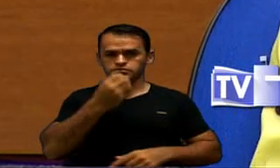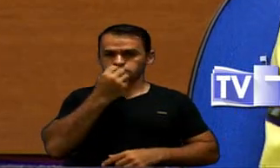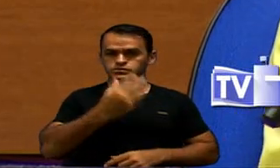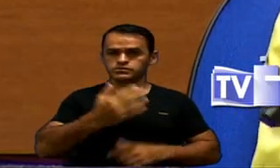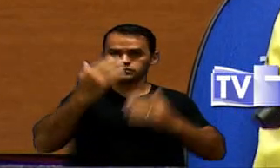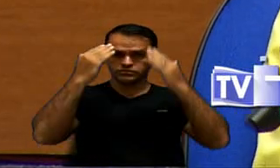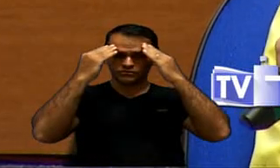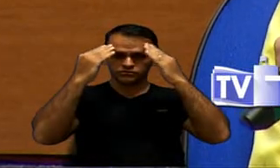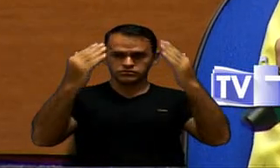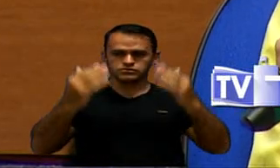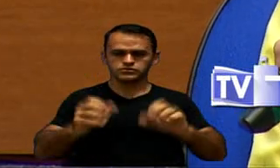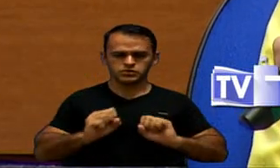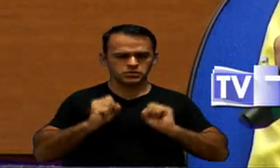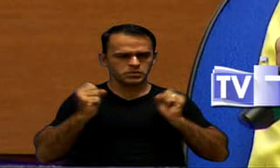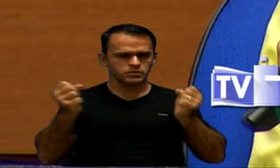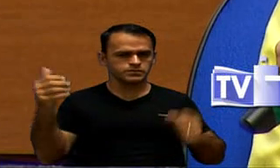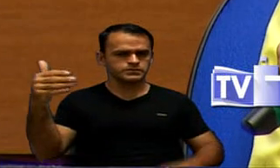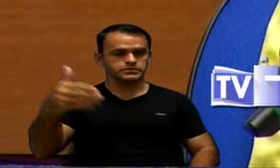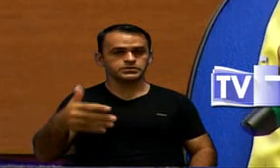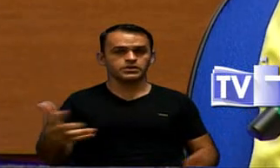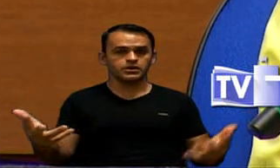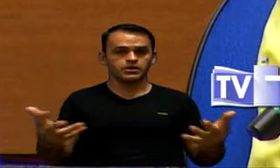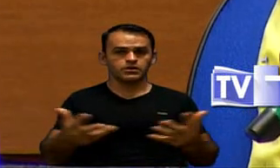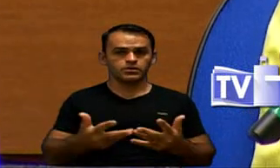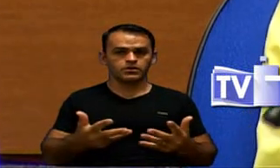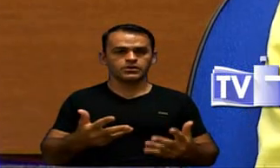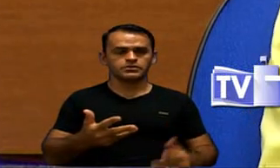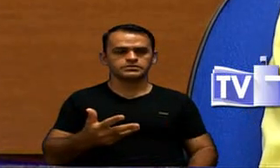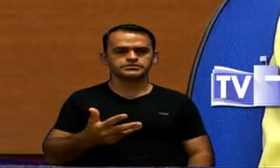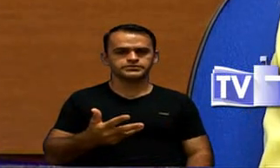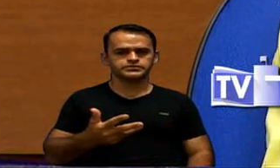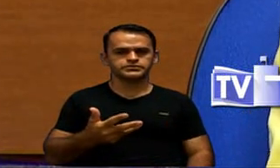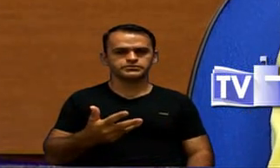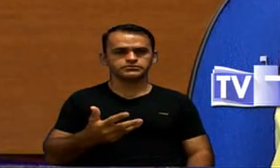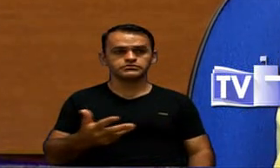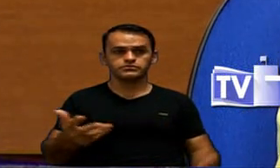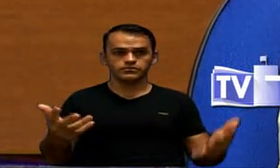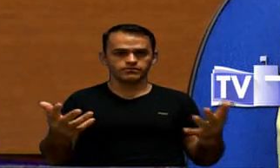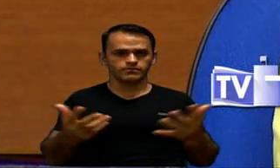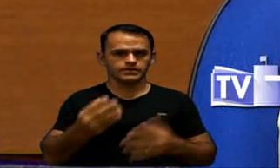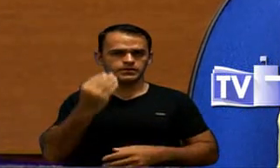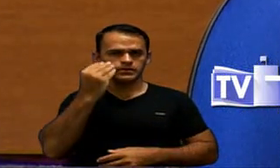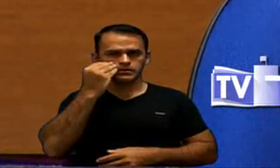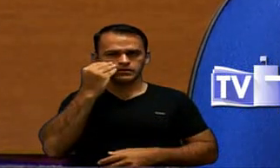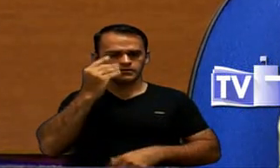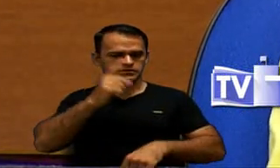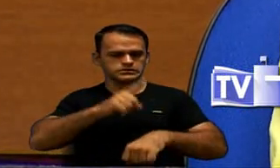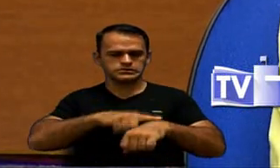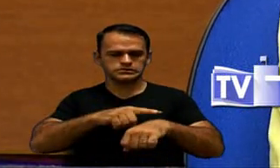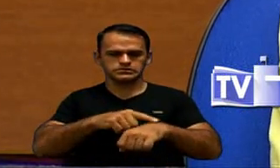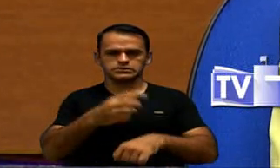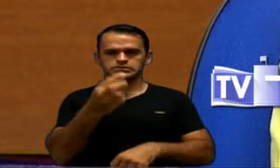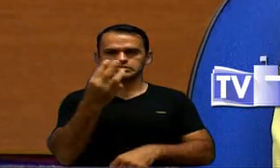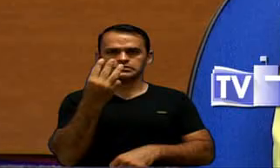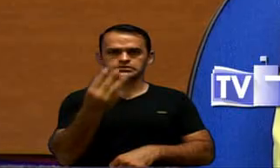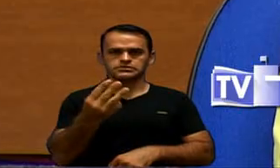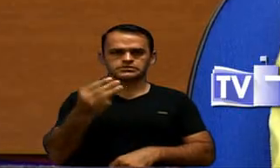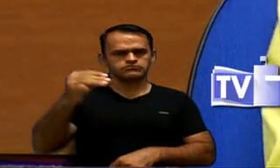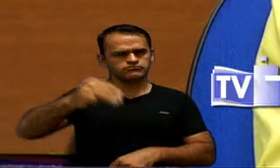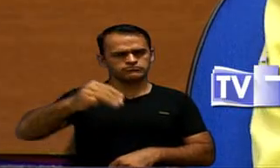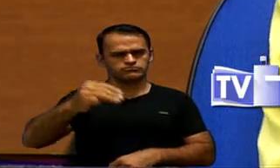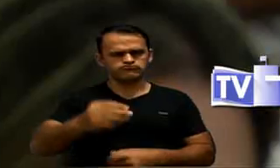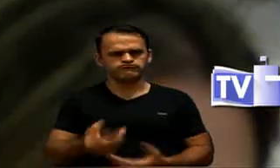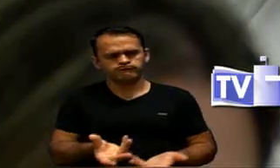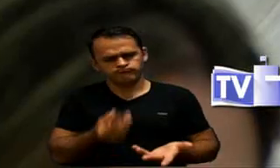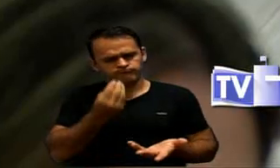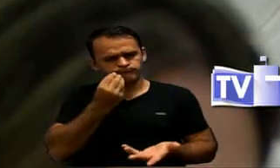presença de vocês. Agora, a próxima pessoa... A gente está tentando marcar o tempo de 3 minutos. É lógico